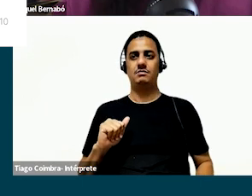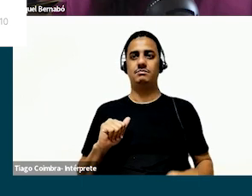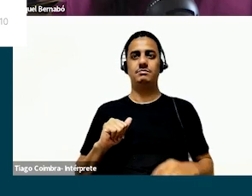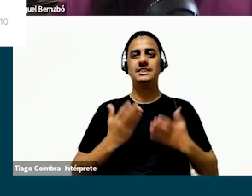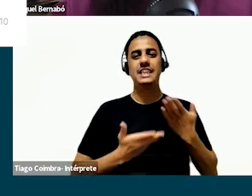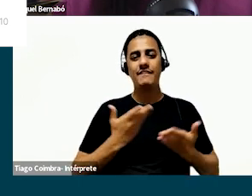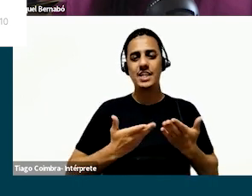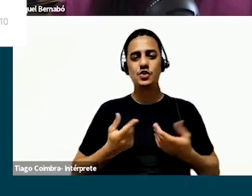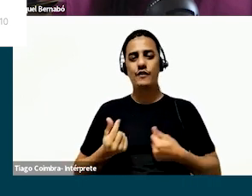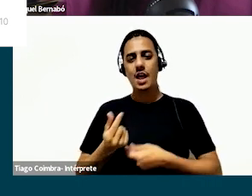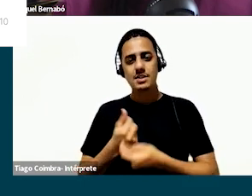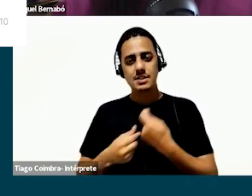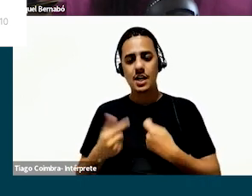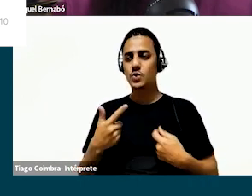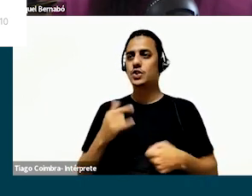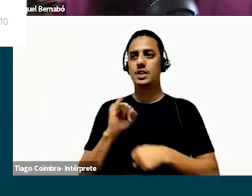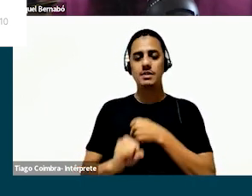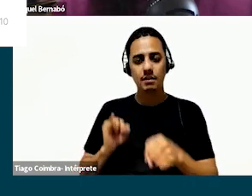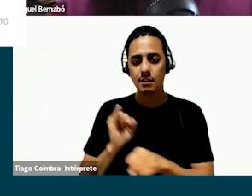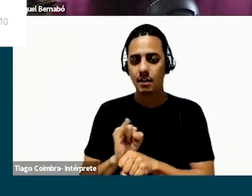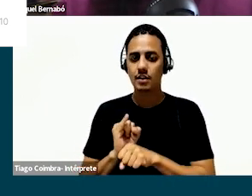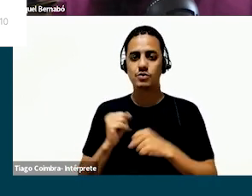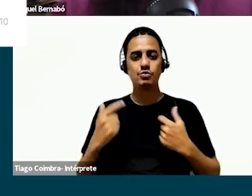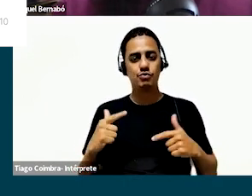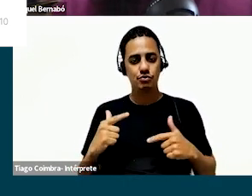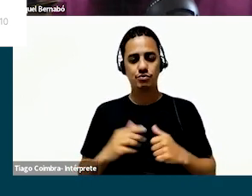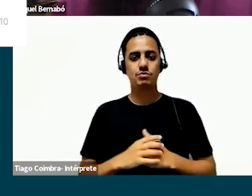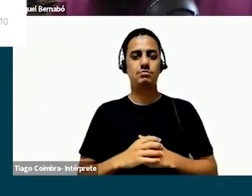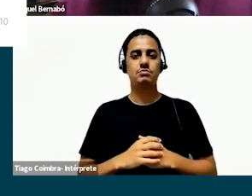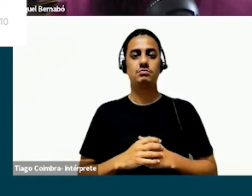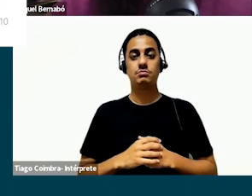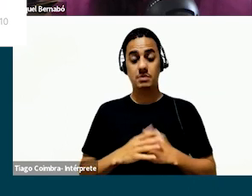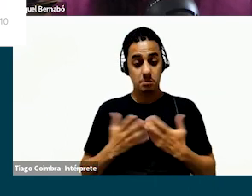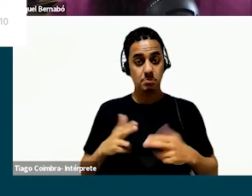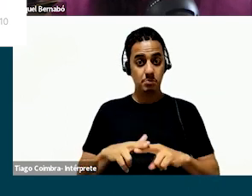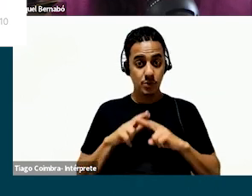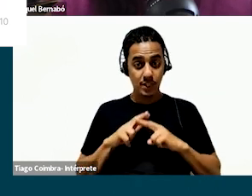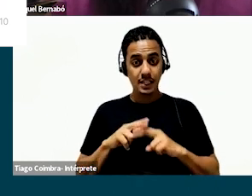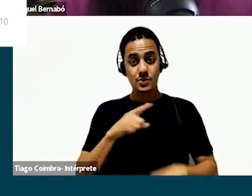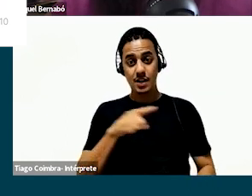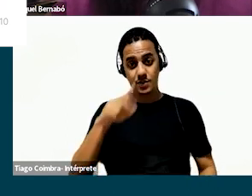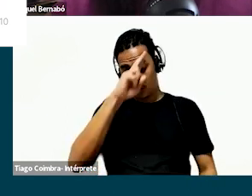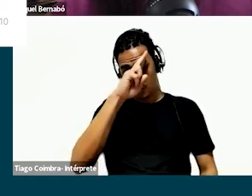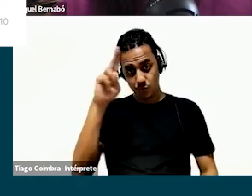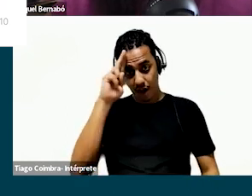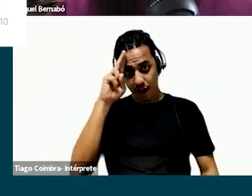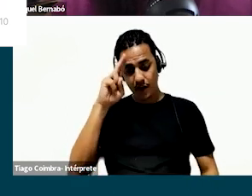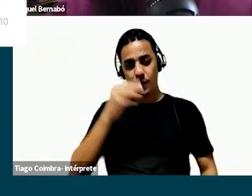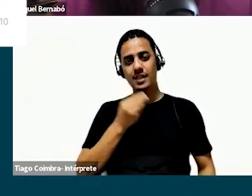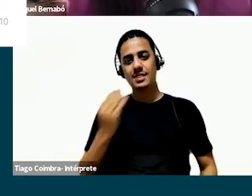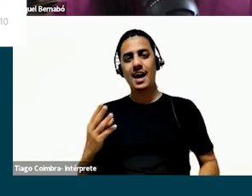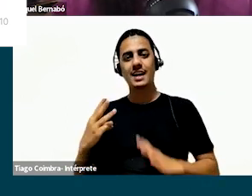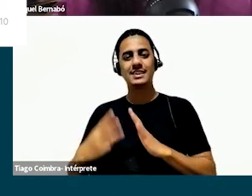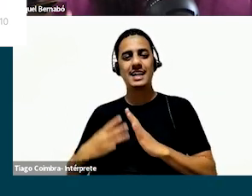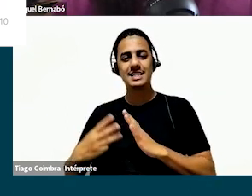não contavam com estrutura suficiente nem de serviços financeiros, nem de internet, telecomunicação, e por isso as pessoas,